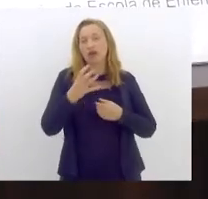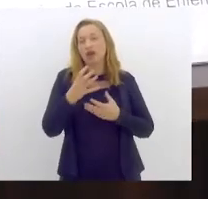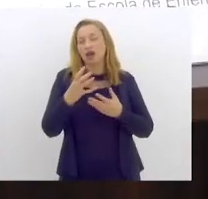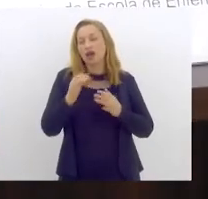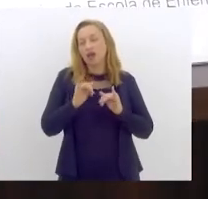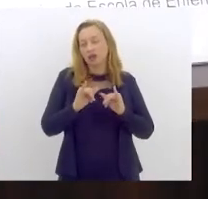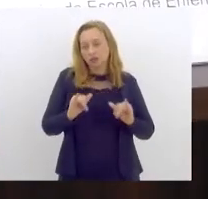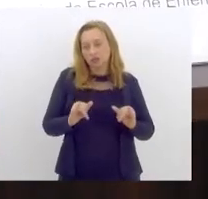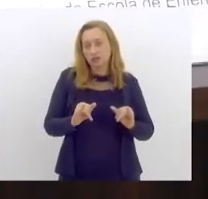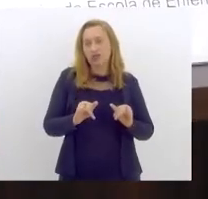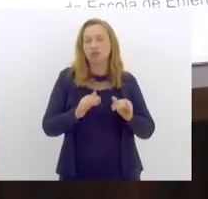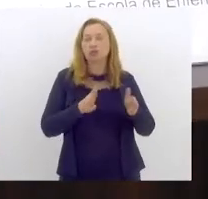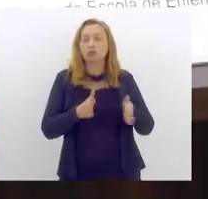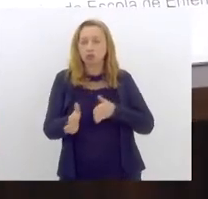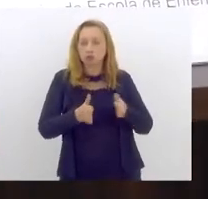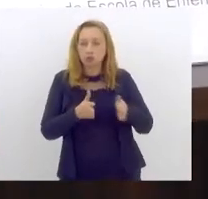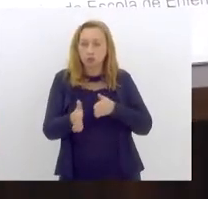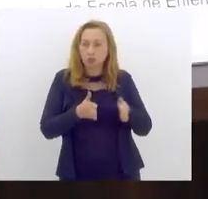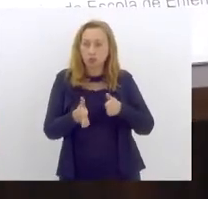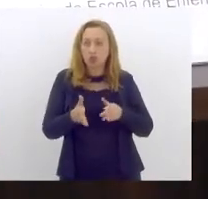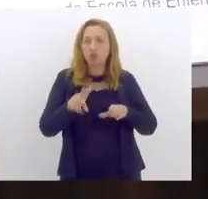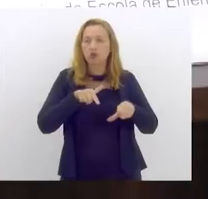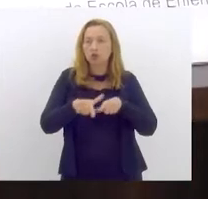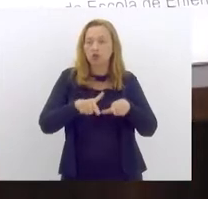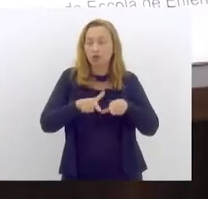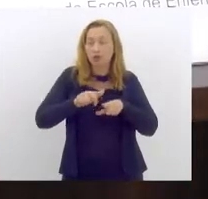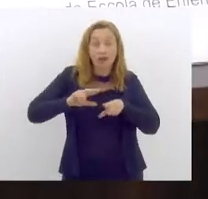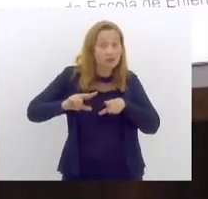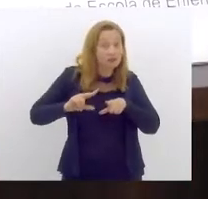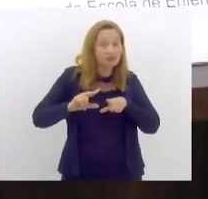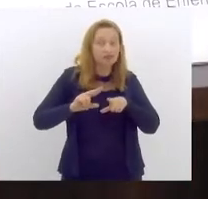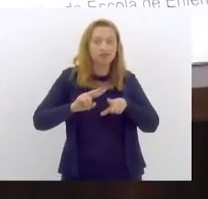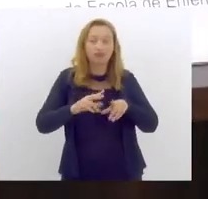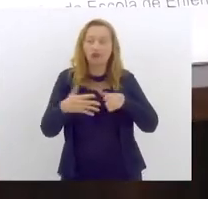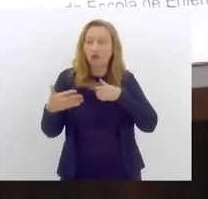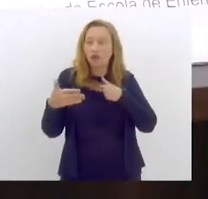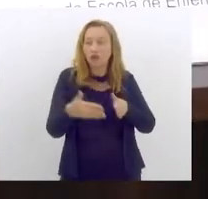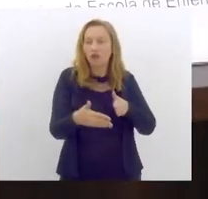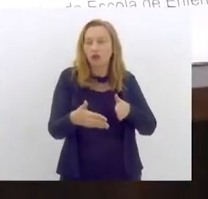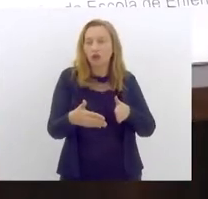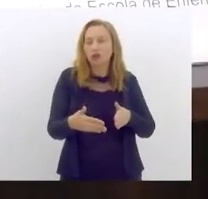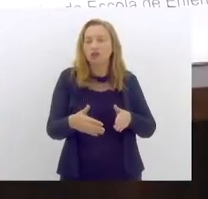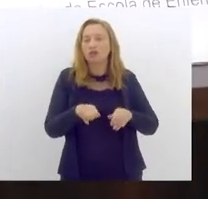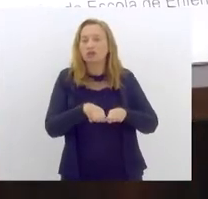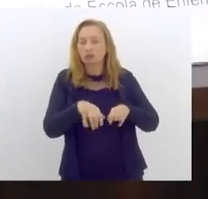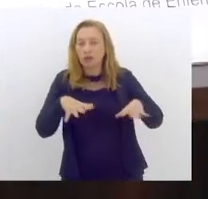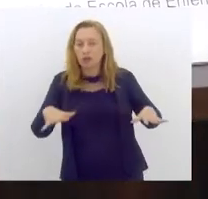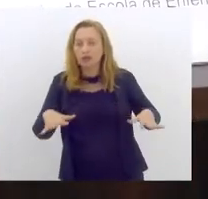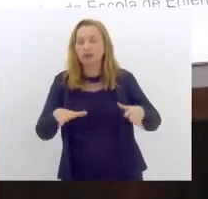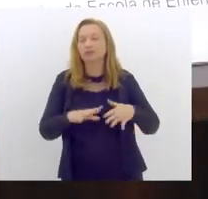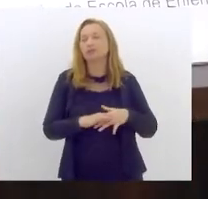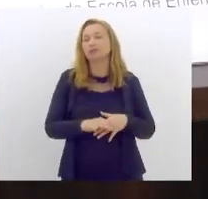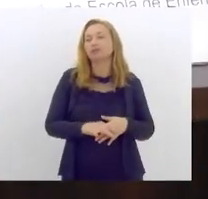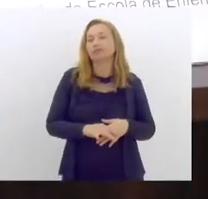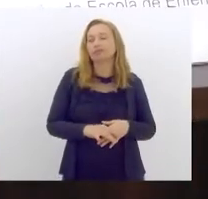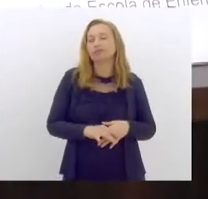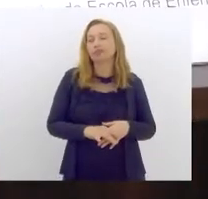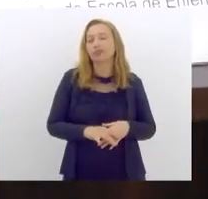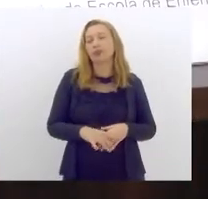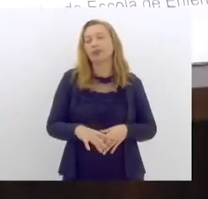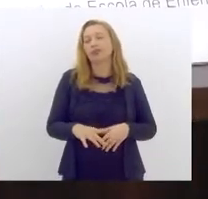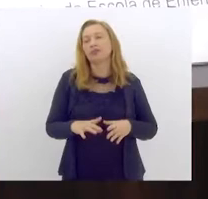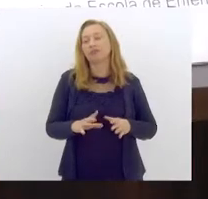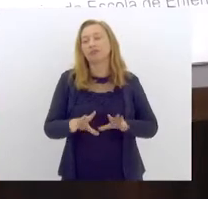nesse período né os serviços estavam muito voltados para a questão da pandemia eu tinha